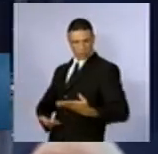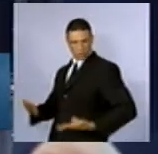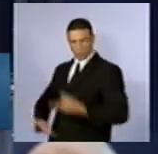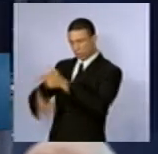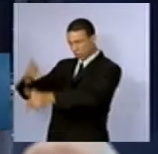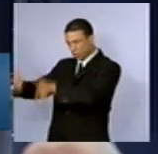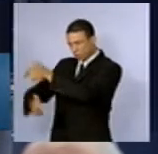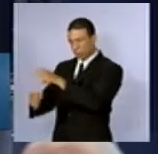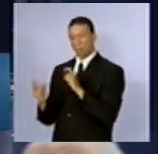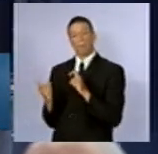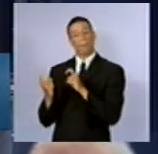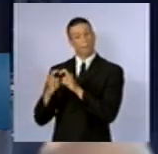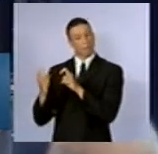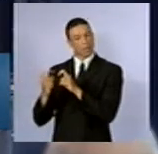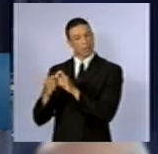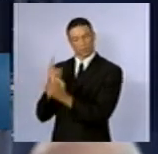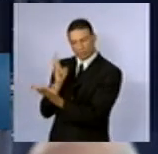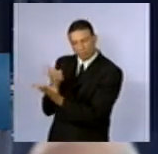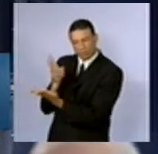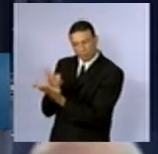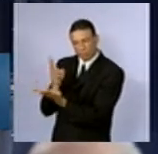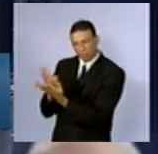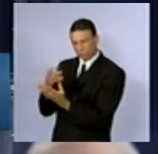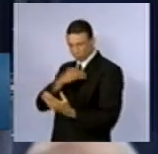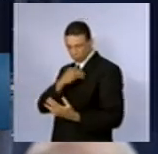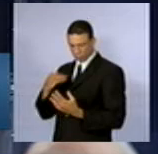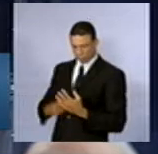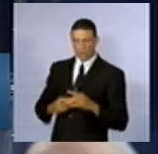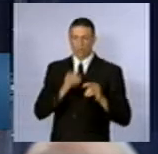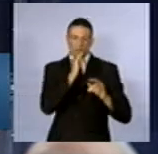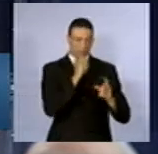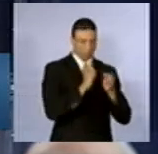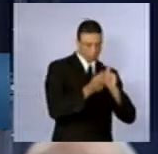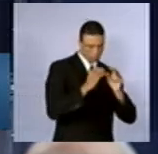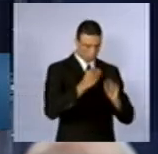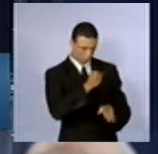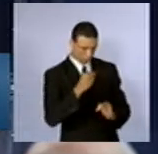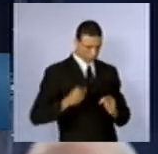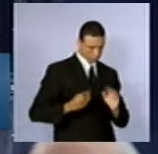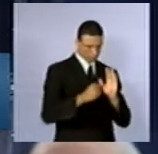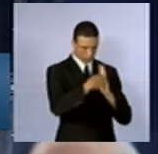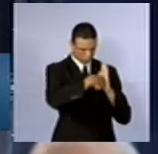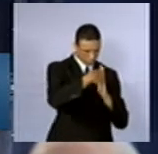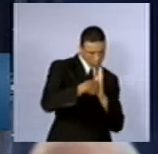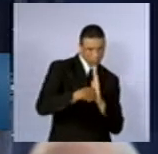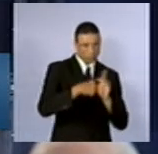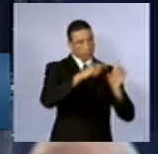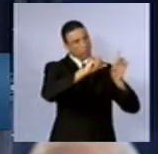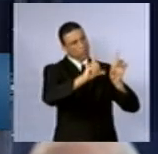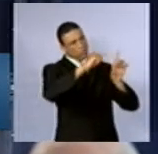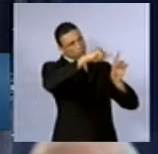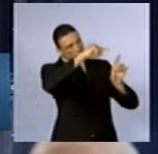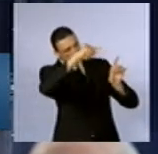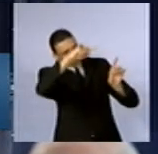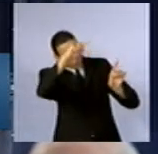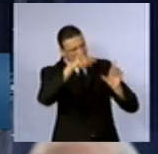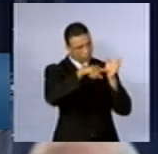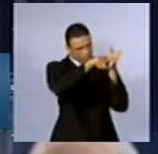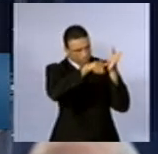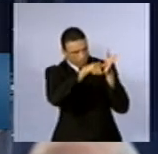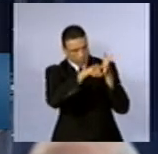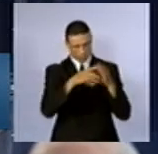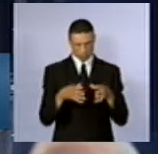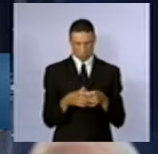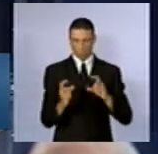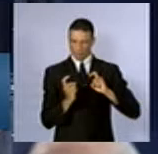periódicos com uma certa frequência. Nós, do escritório, um ano. Outros podem até ter frequências maiores. E todos esses estudos são analisados pelo